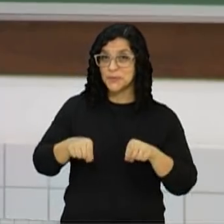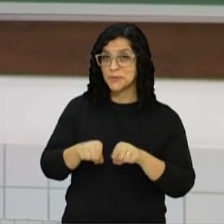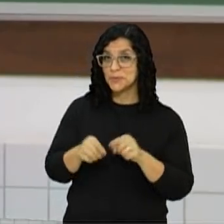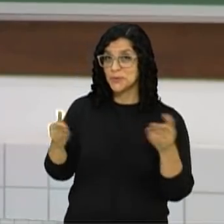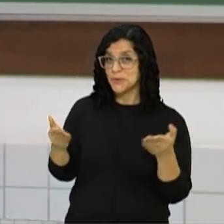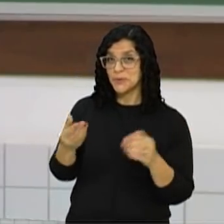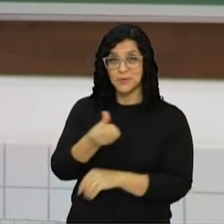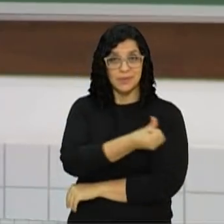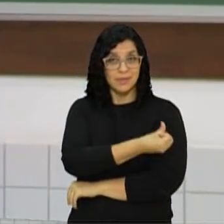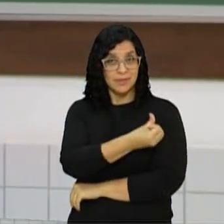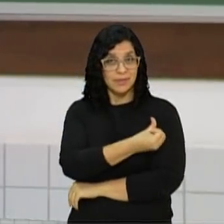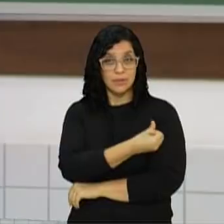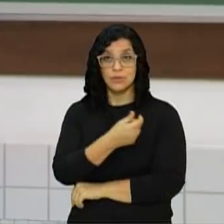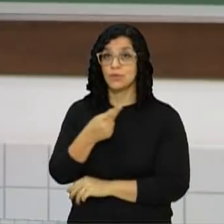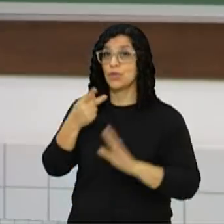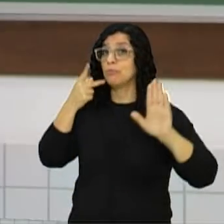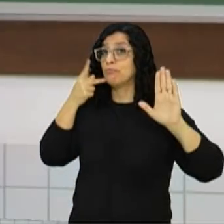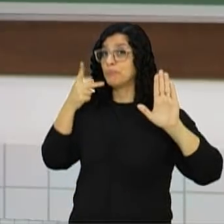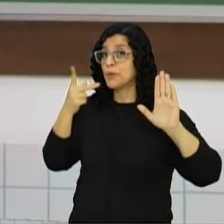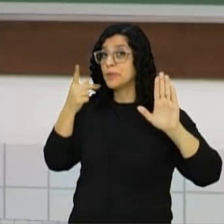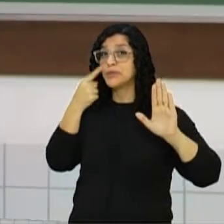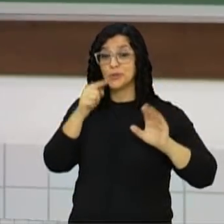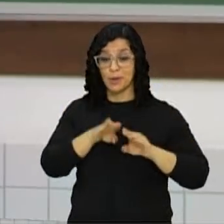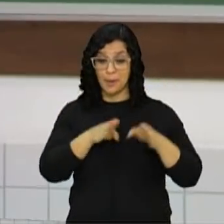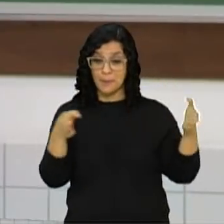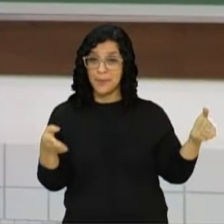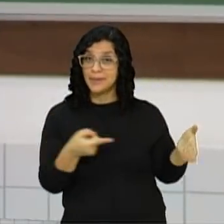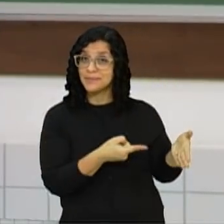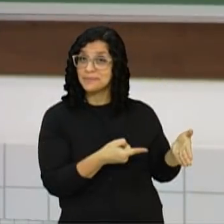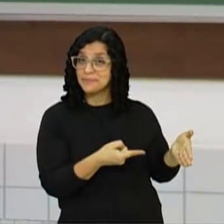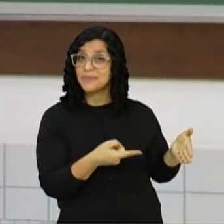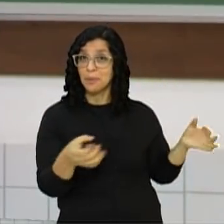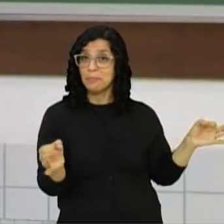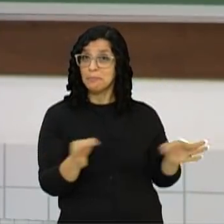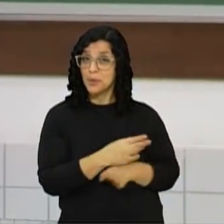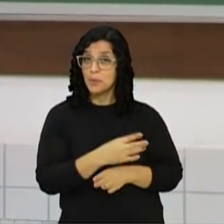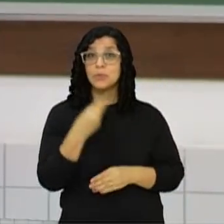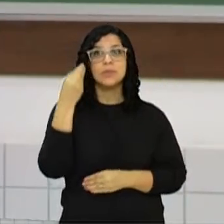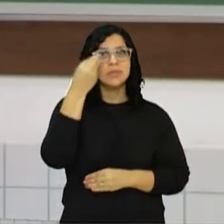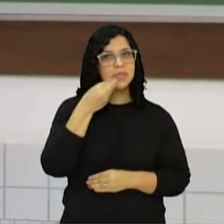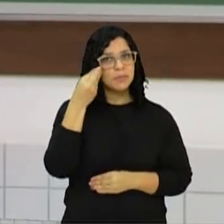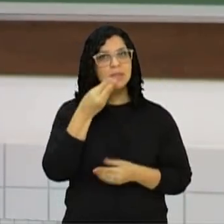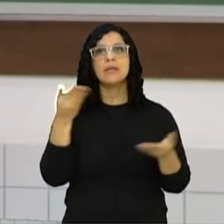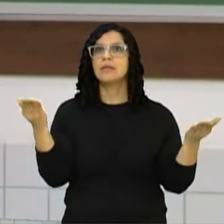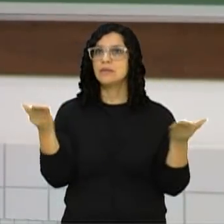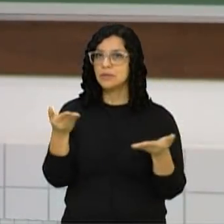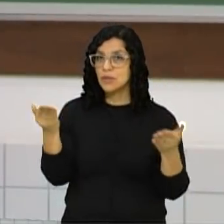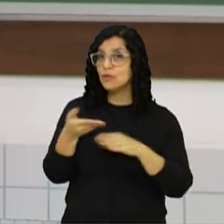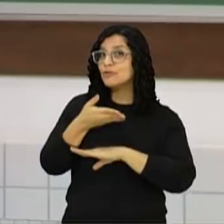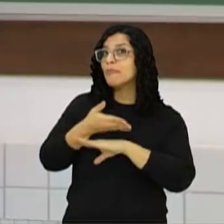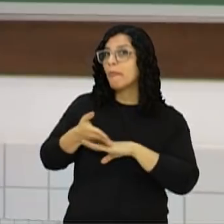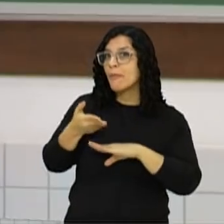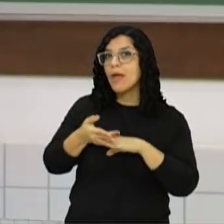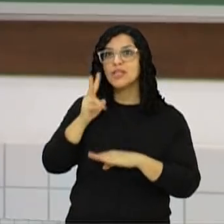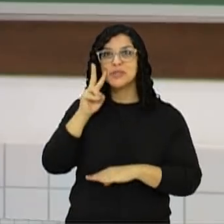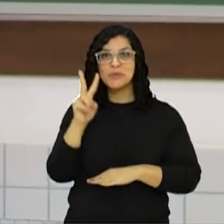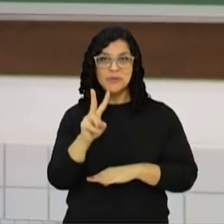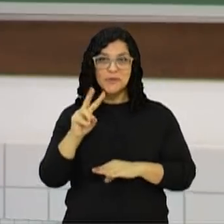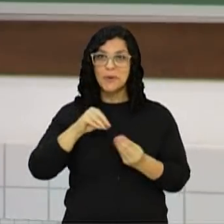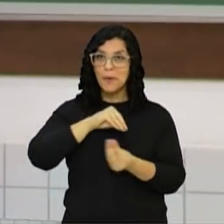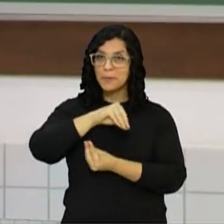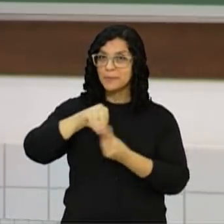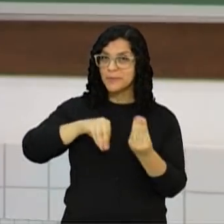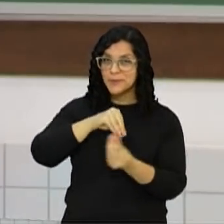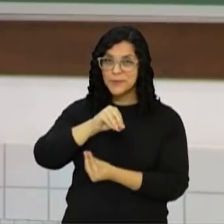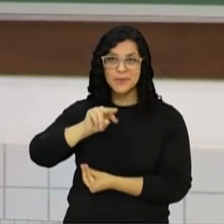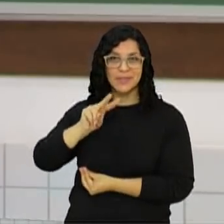Voltamos sexto ano e como eu prometi, olha a minha bancada aqui, nós vamos fazer experiências hoje. Na prática a gente vai ver o